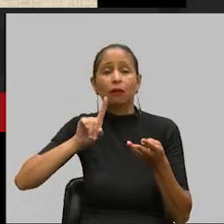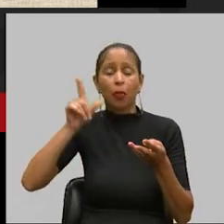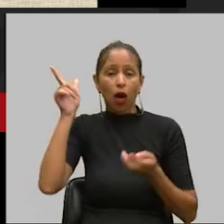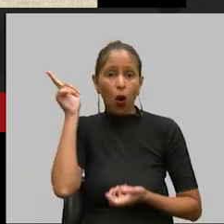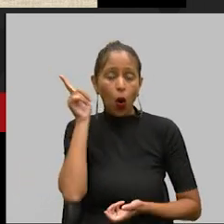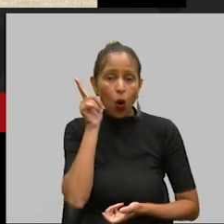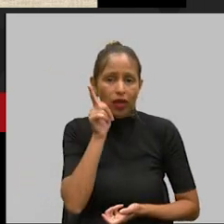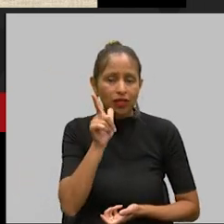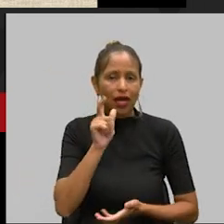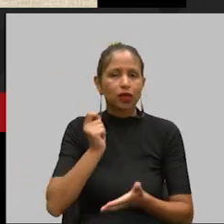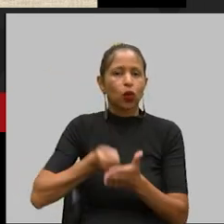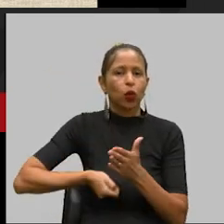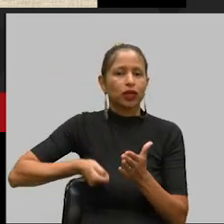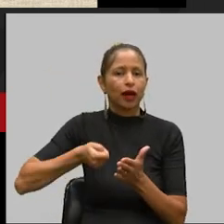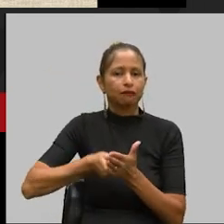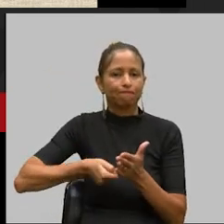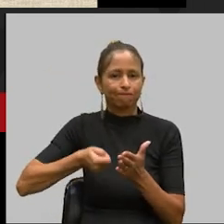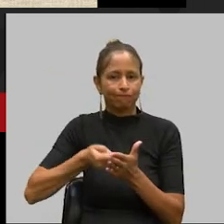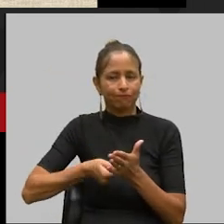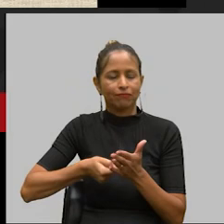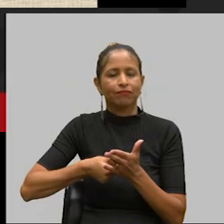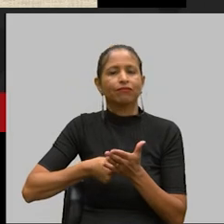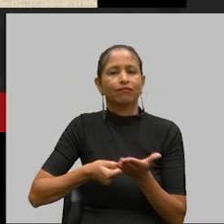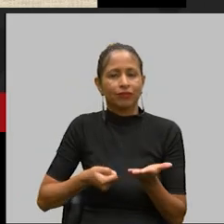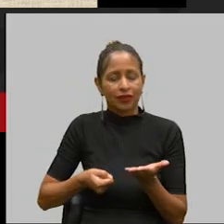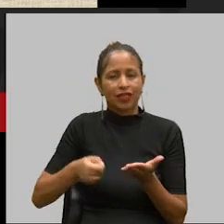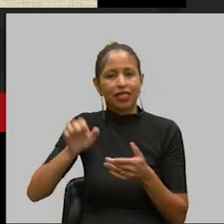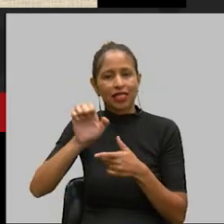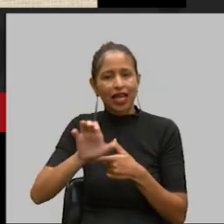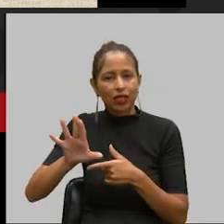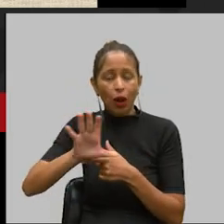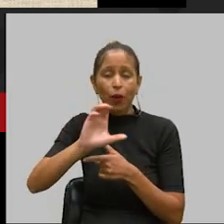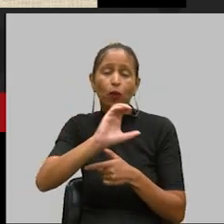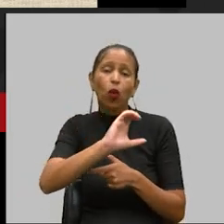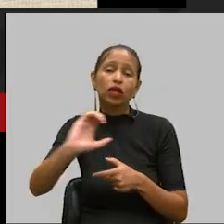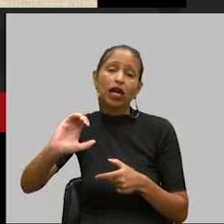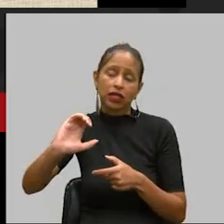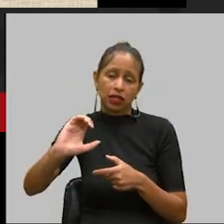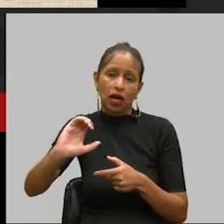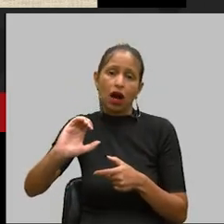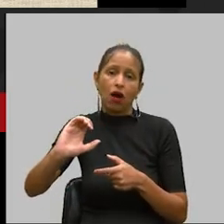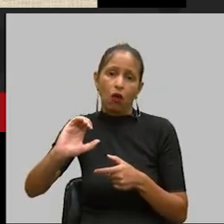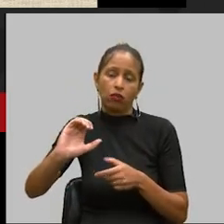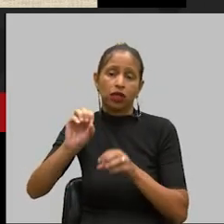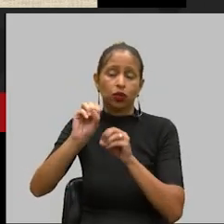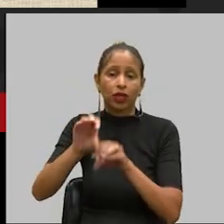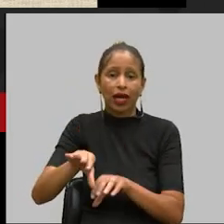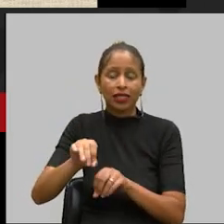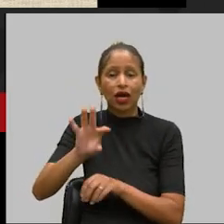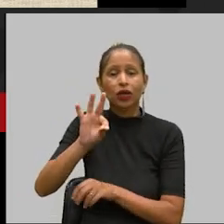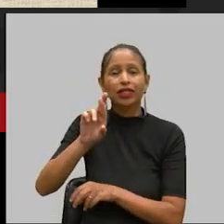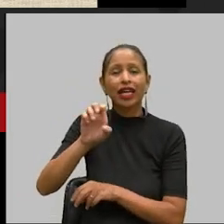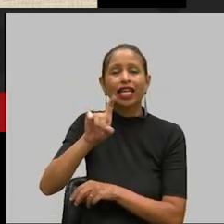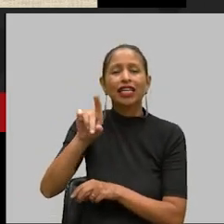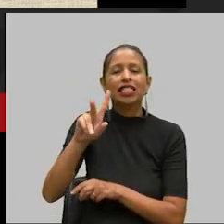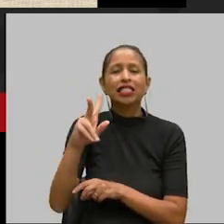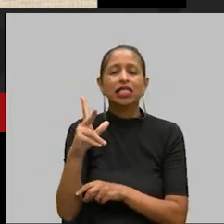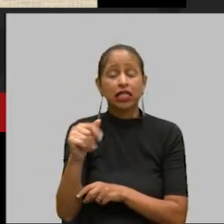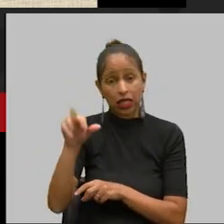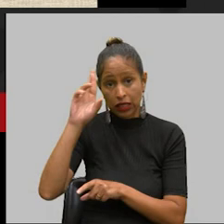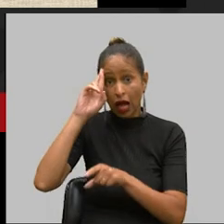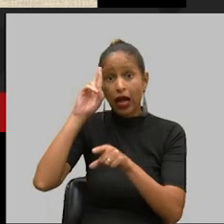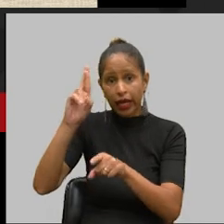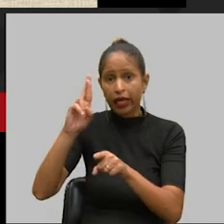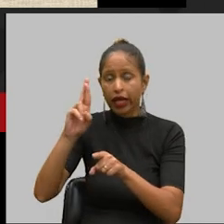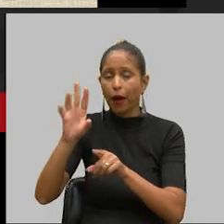fruto de luta né as diretrizes estaduais a própria coordenação Estadual de Educação do campo Teresinha foi uma das nossas grandes lideranças